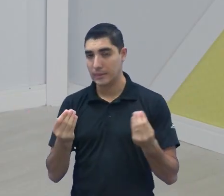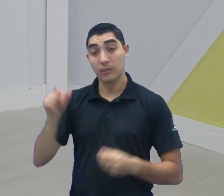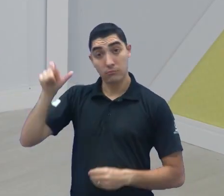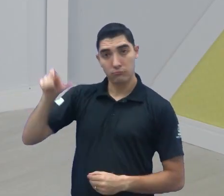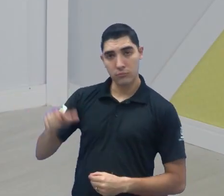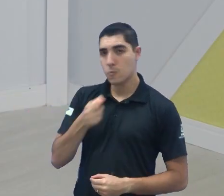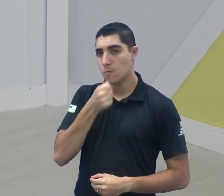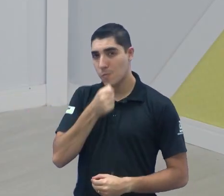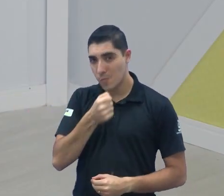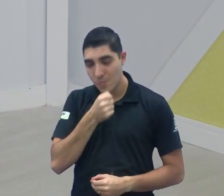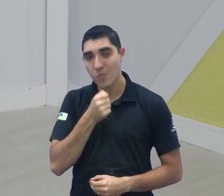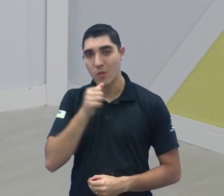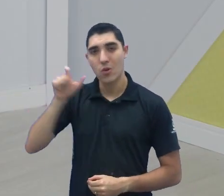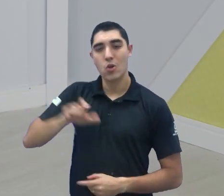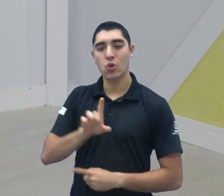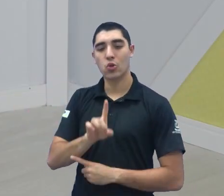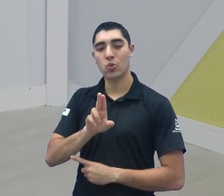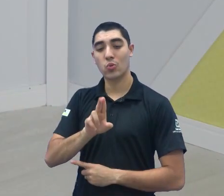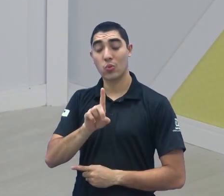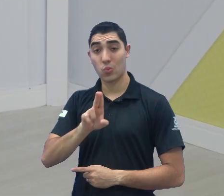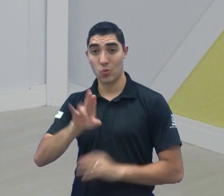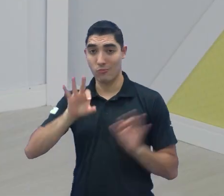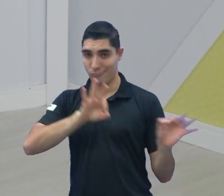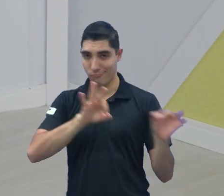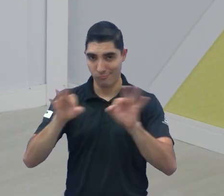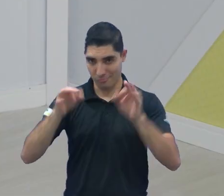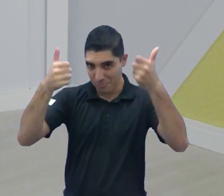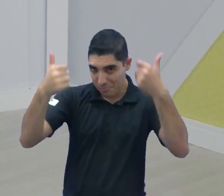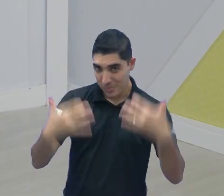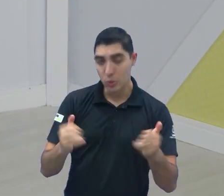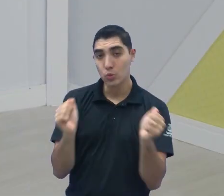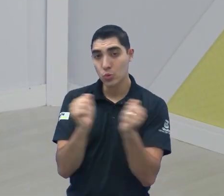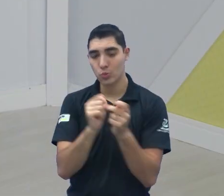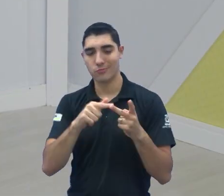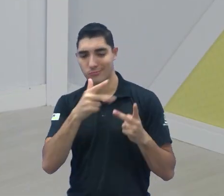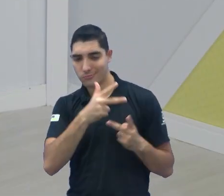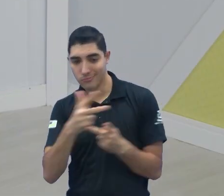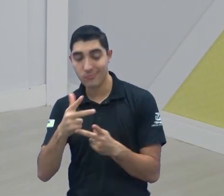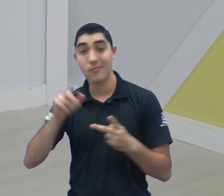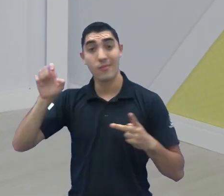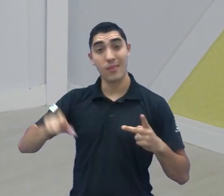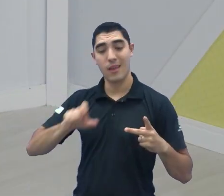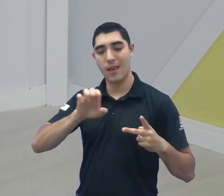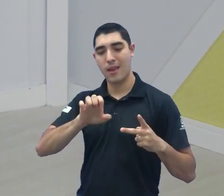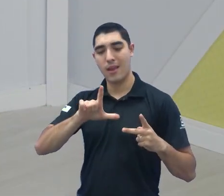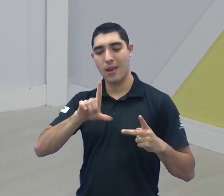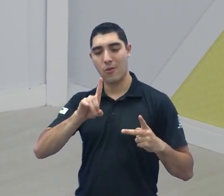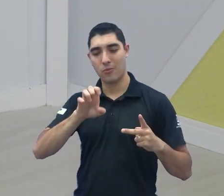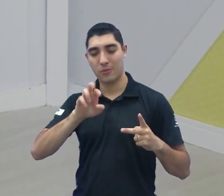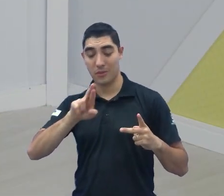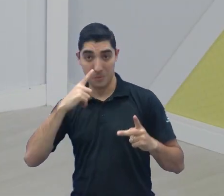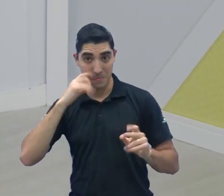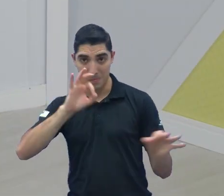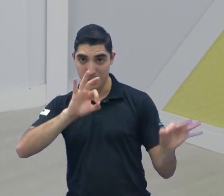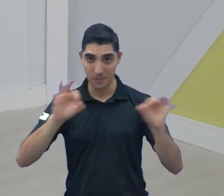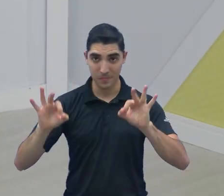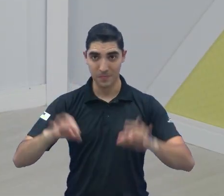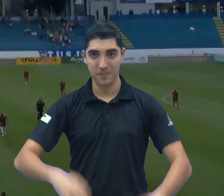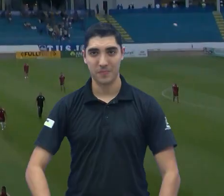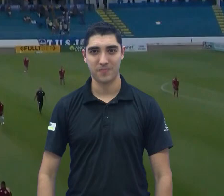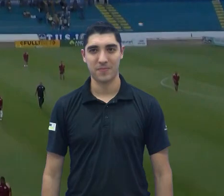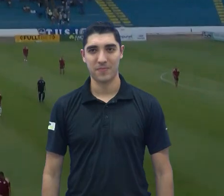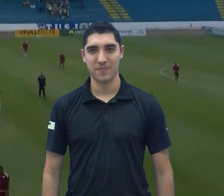nosso repórter, o Dudu Campos, o nosso Aladim. As imagens são do DJ Helder Soares. Solta, Matheus.